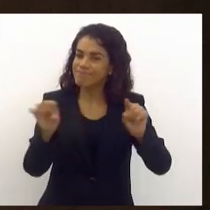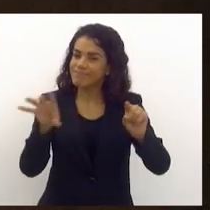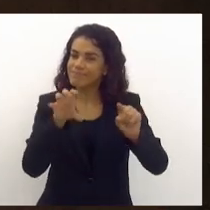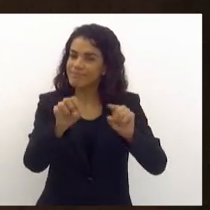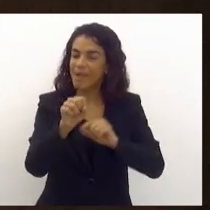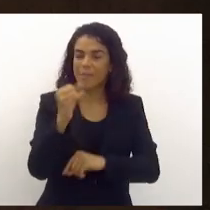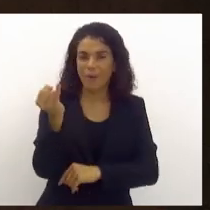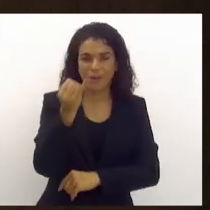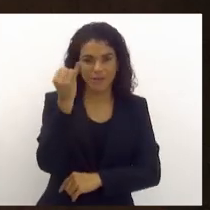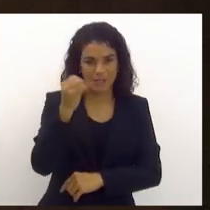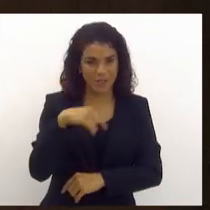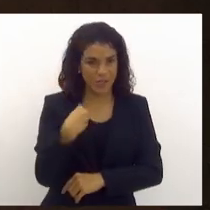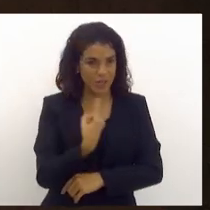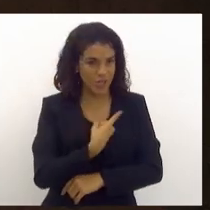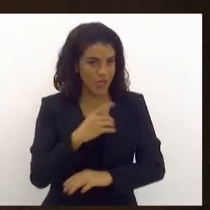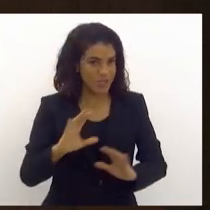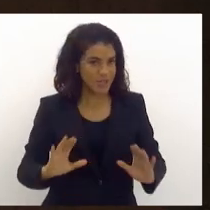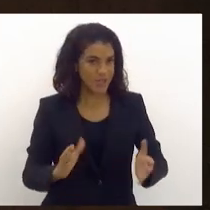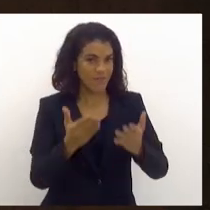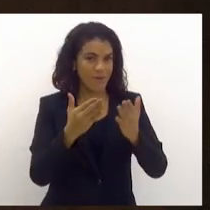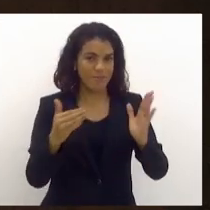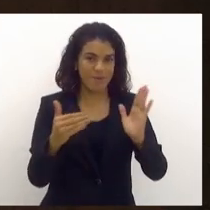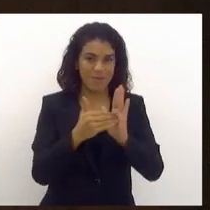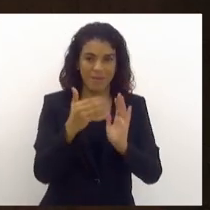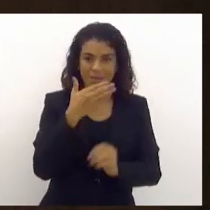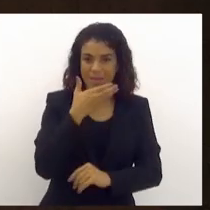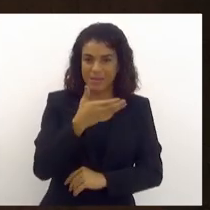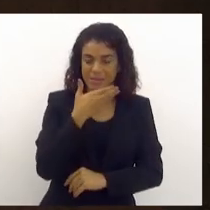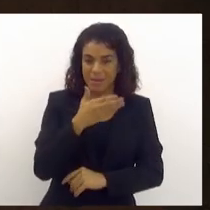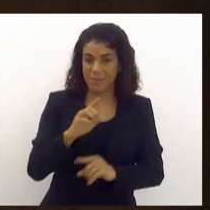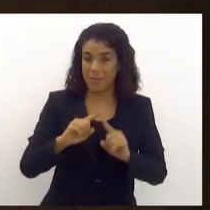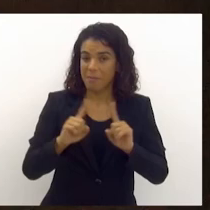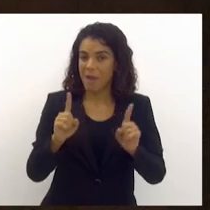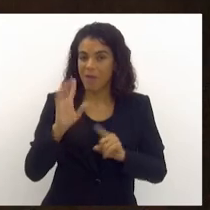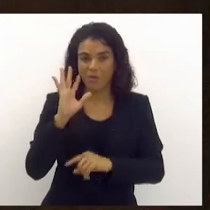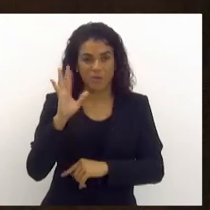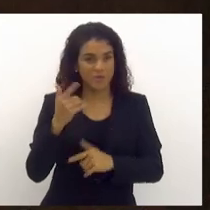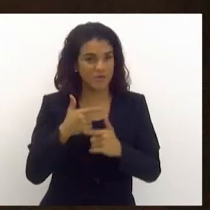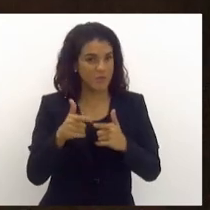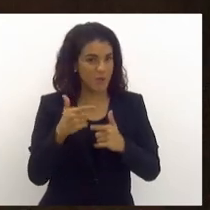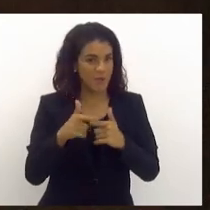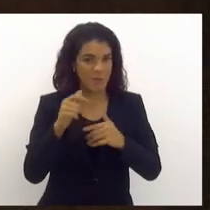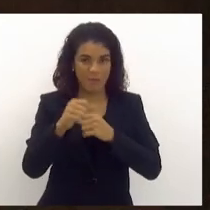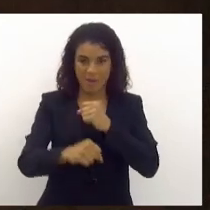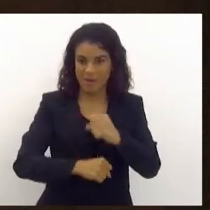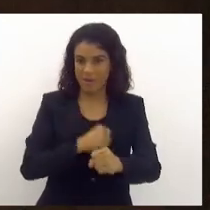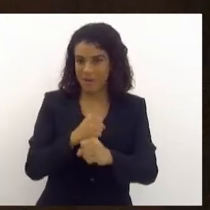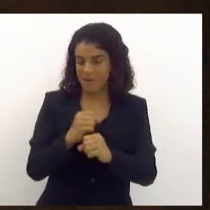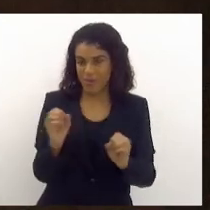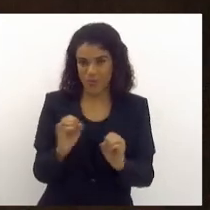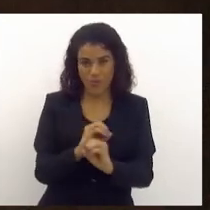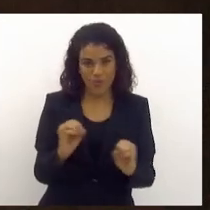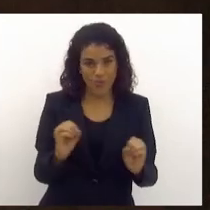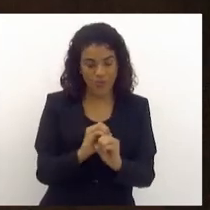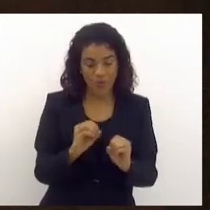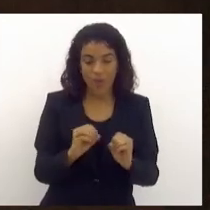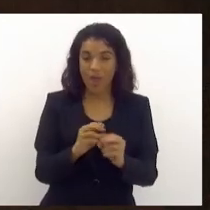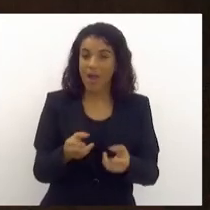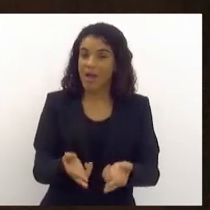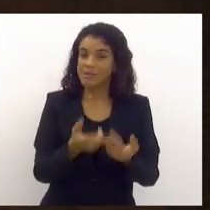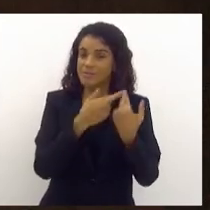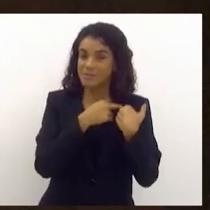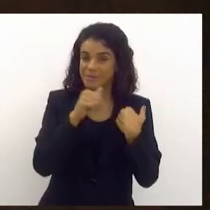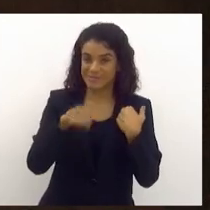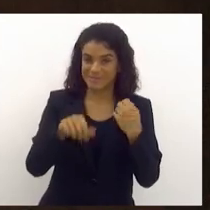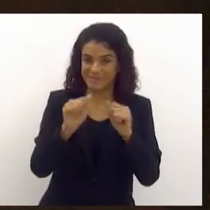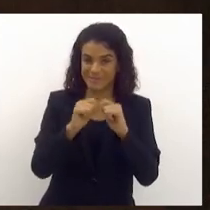na realidade, salvamos o governo até dezembro, mas não resolvemos o problema para o ano que vem. Cabe a essa Casa Legislativa, e eu